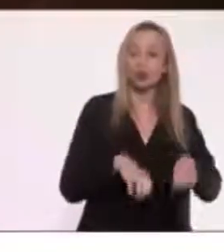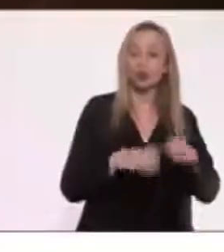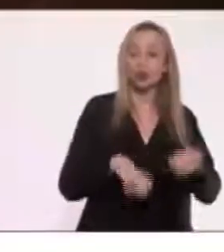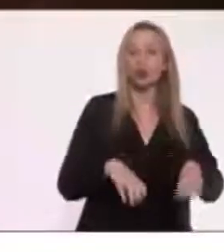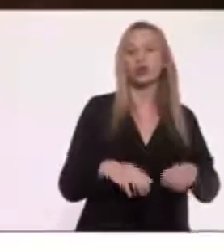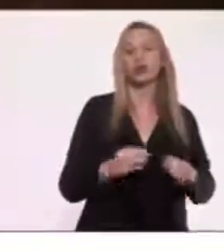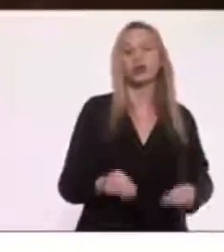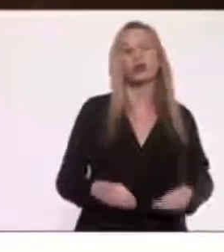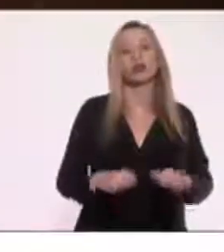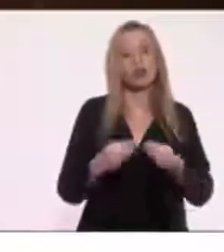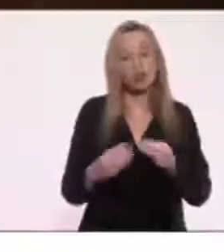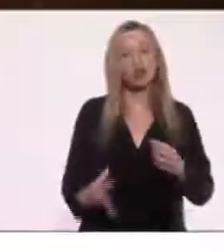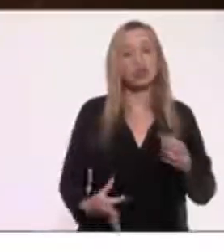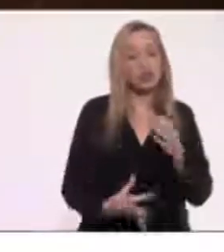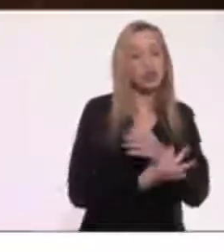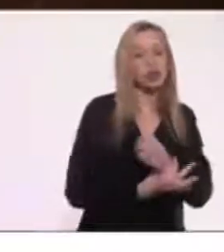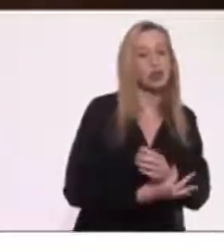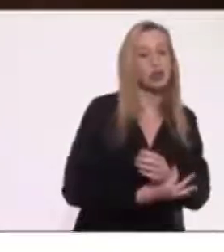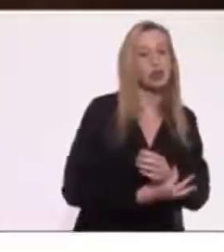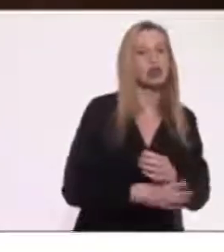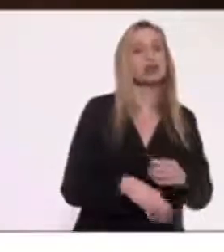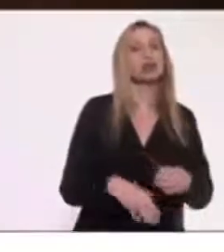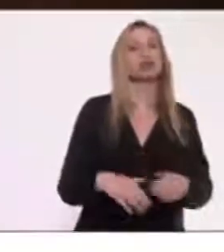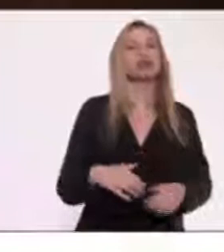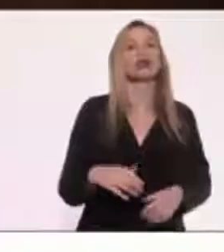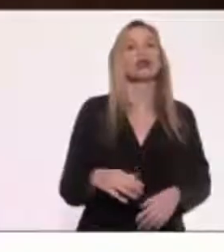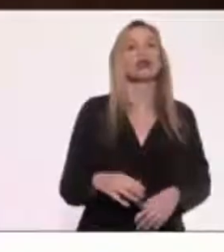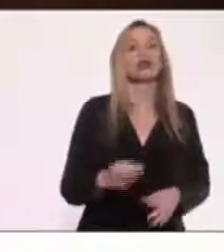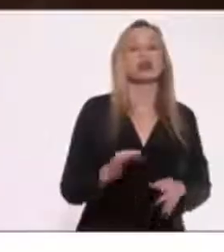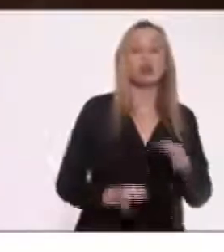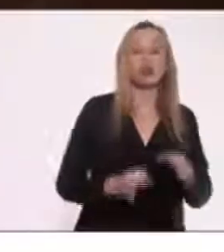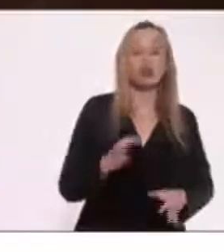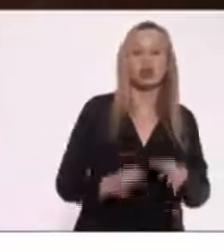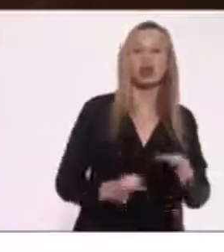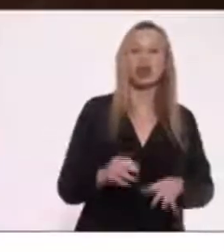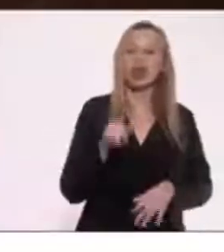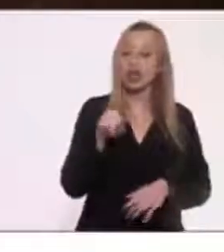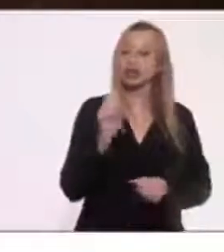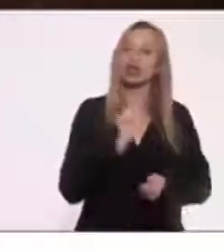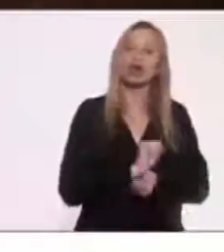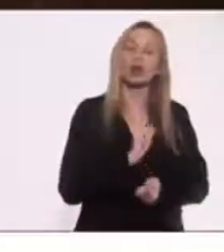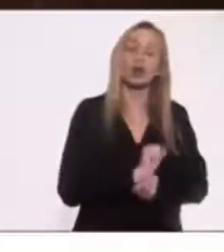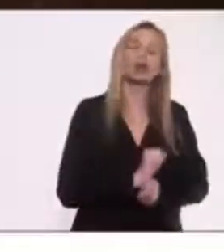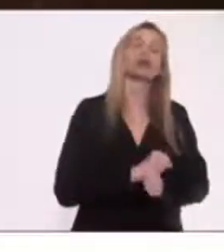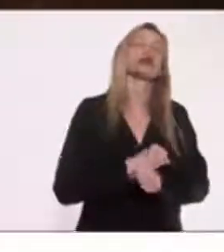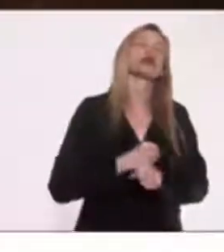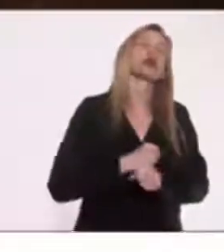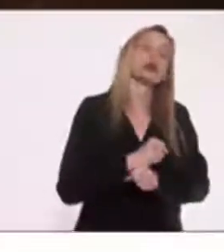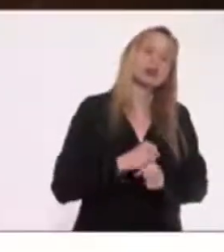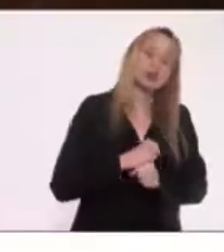para dar maior segurança jurídica àqueles que estão ali aguardando anos e anos,